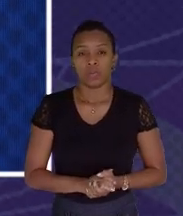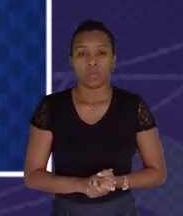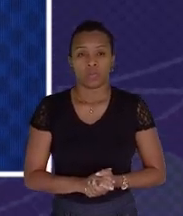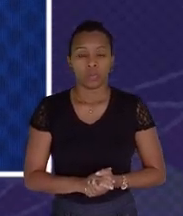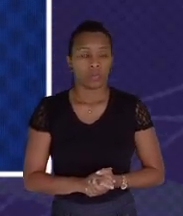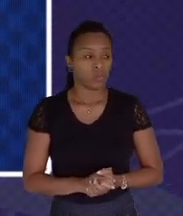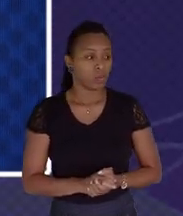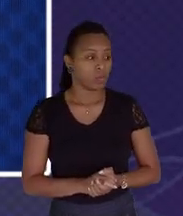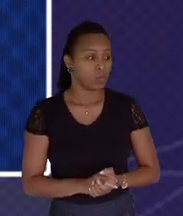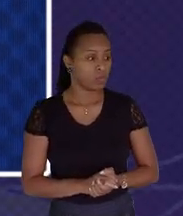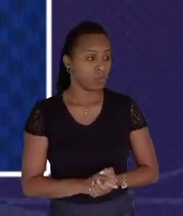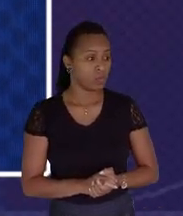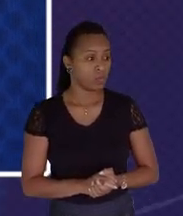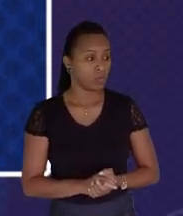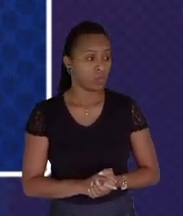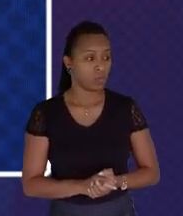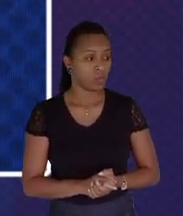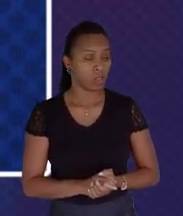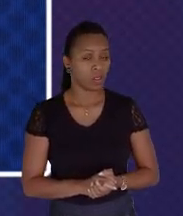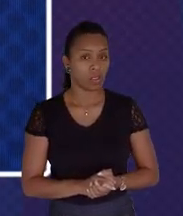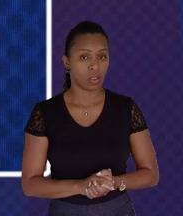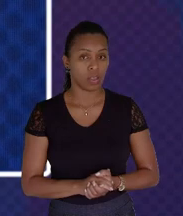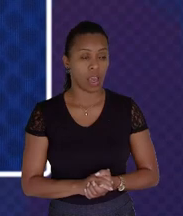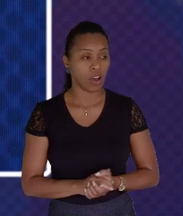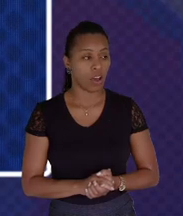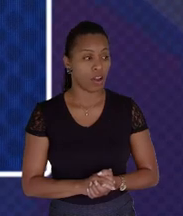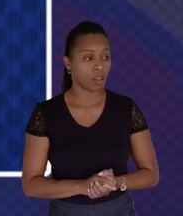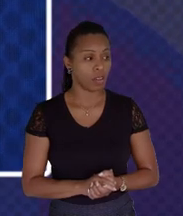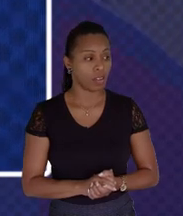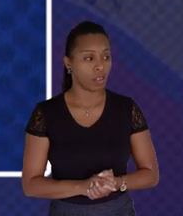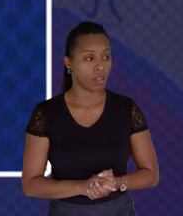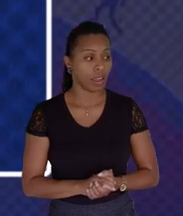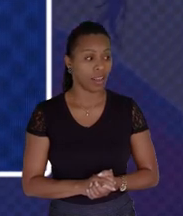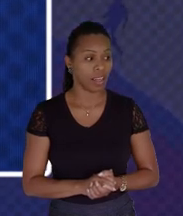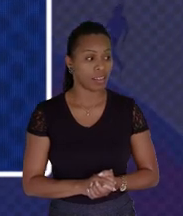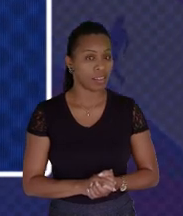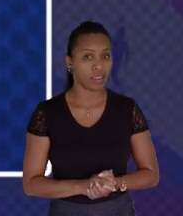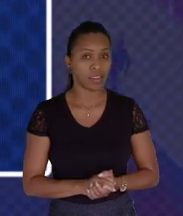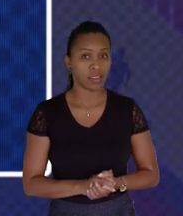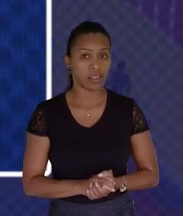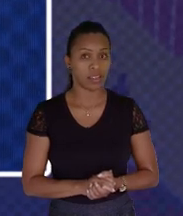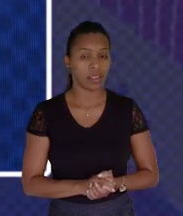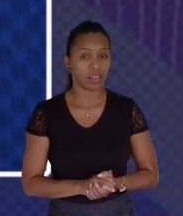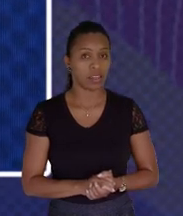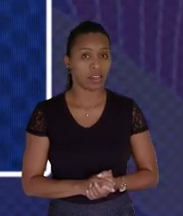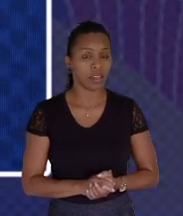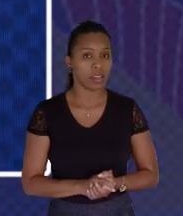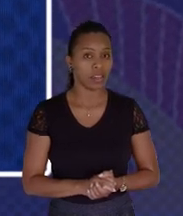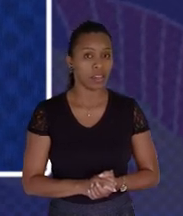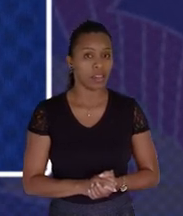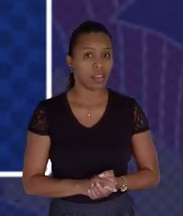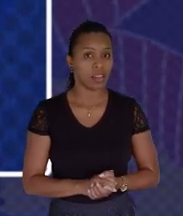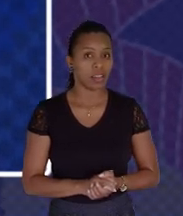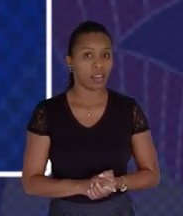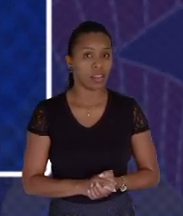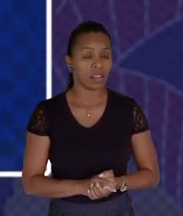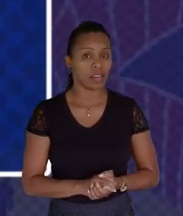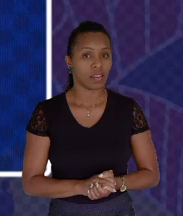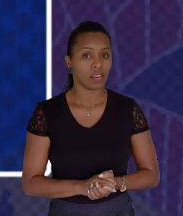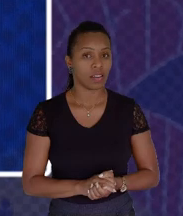Agilidade é o nome do nosso palestrinho hoje. Neste palestrinho, discutir como aumentar a agilidade